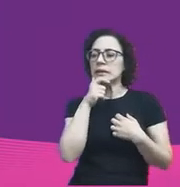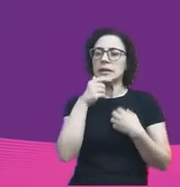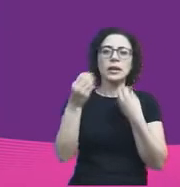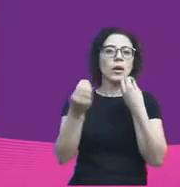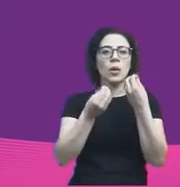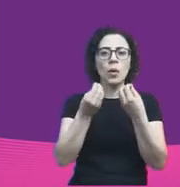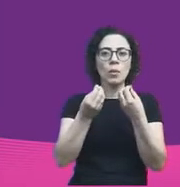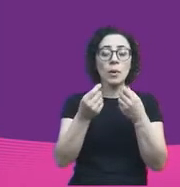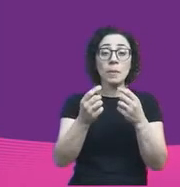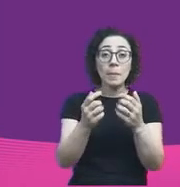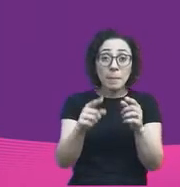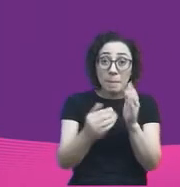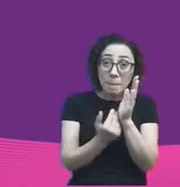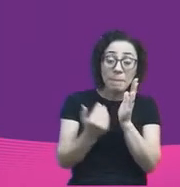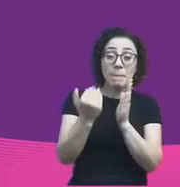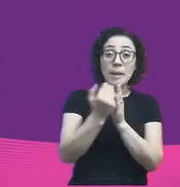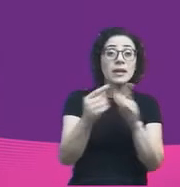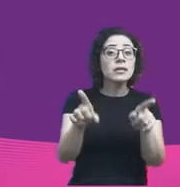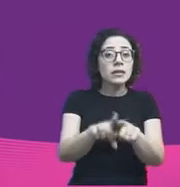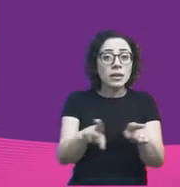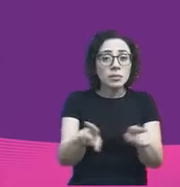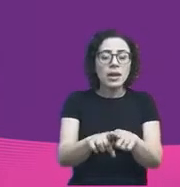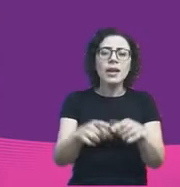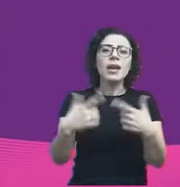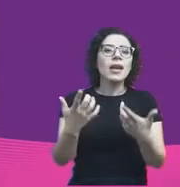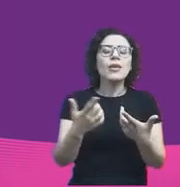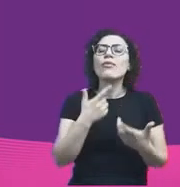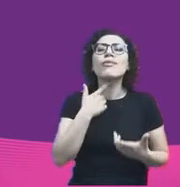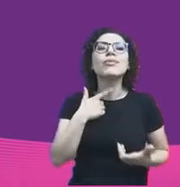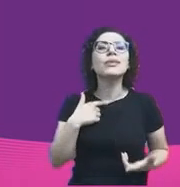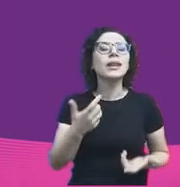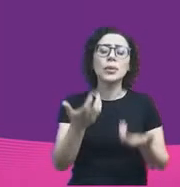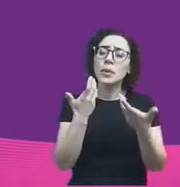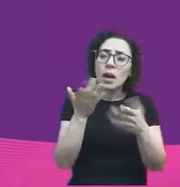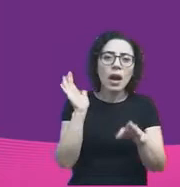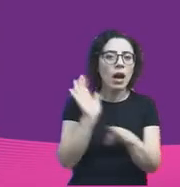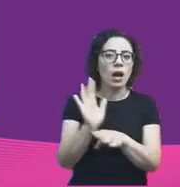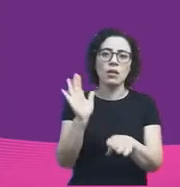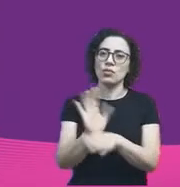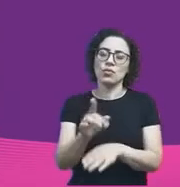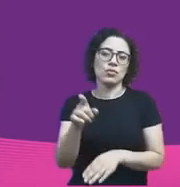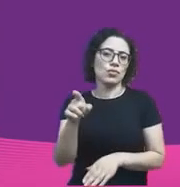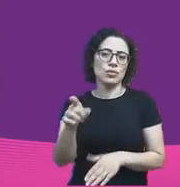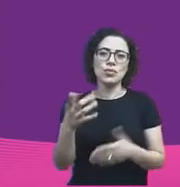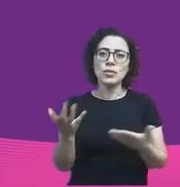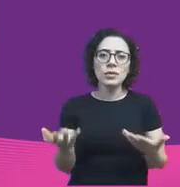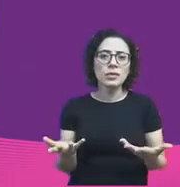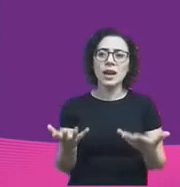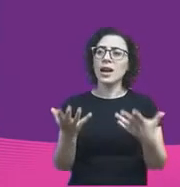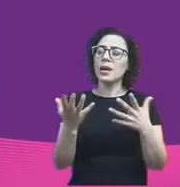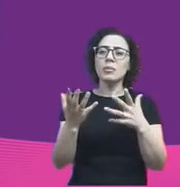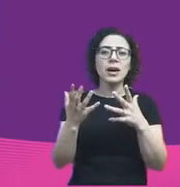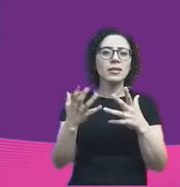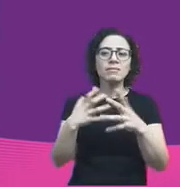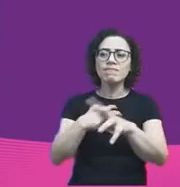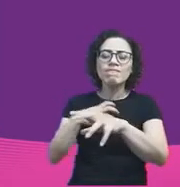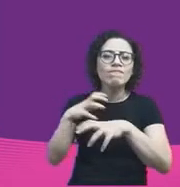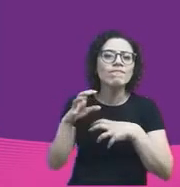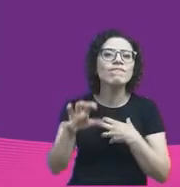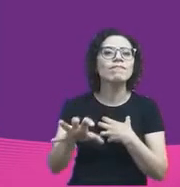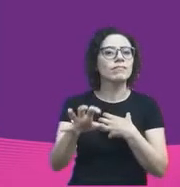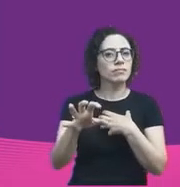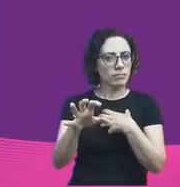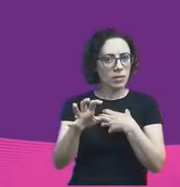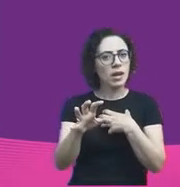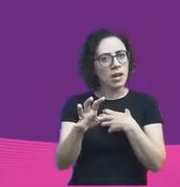de diminuir o sofrimento do outro, tá? A compaixão faz parte da empatia,